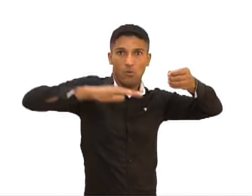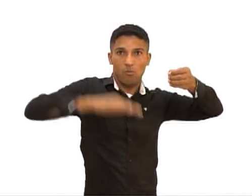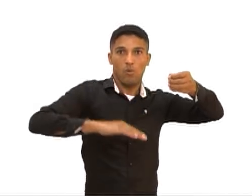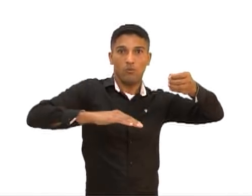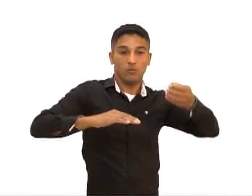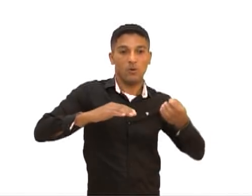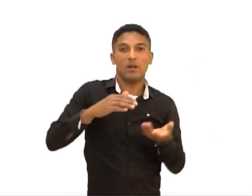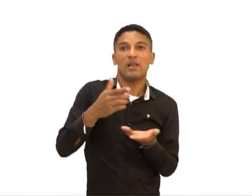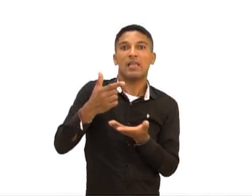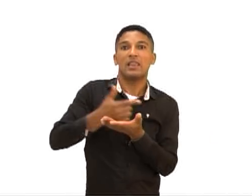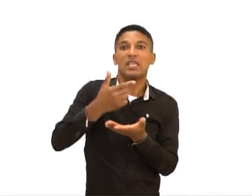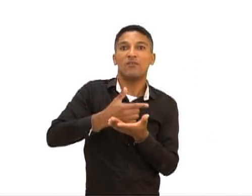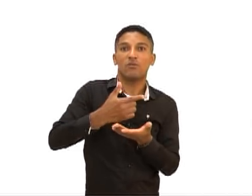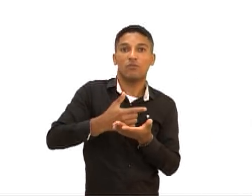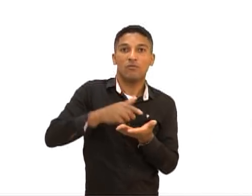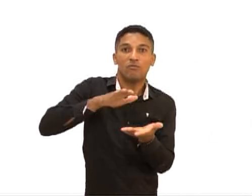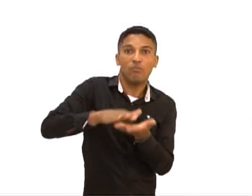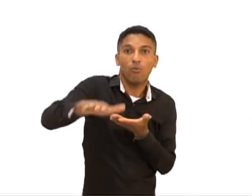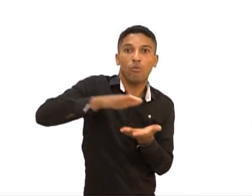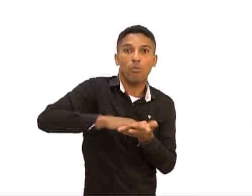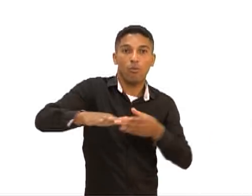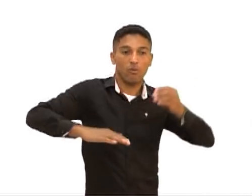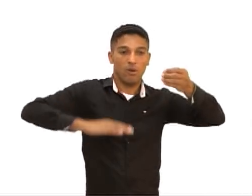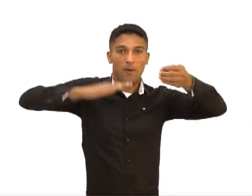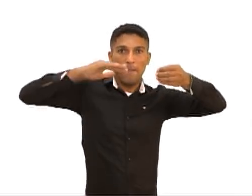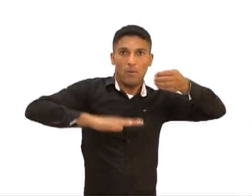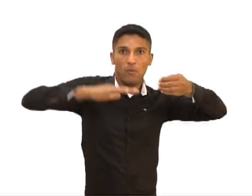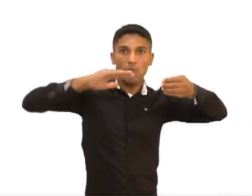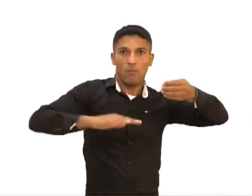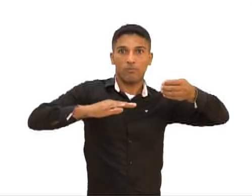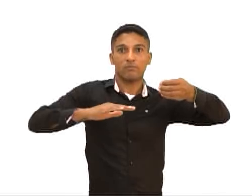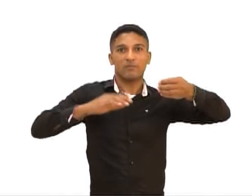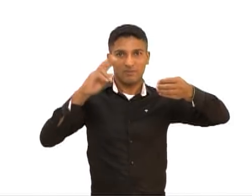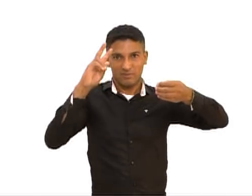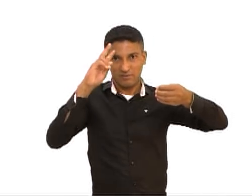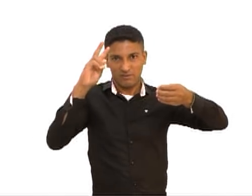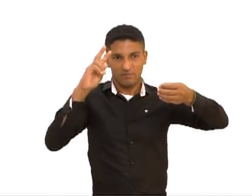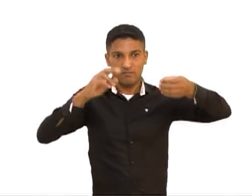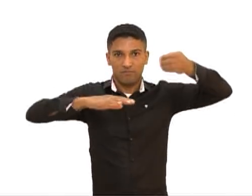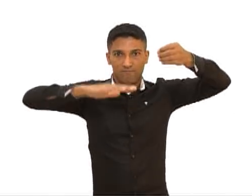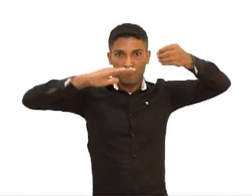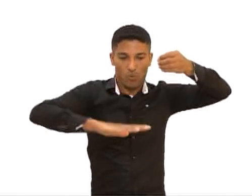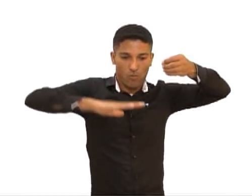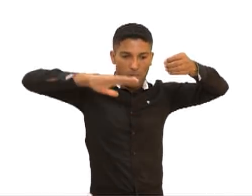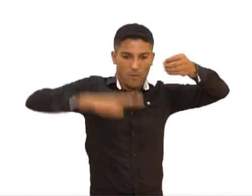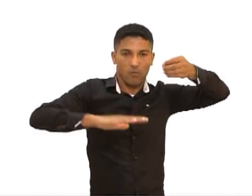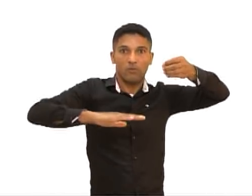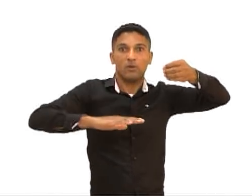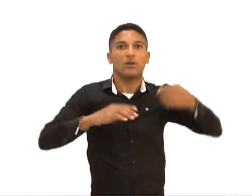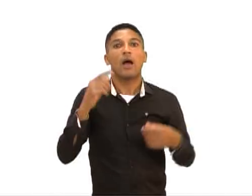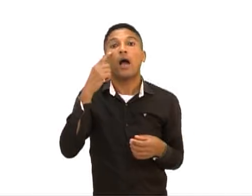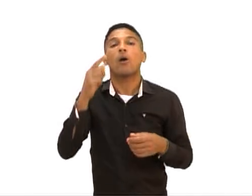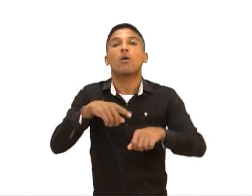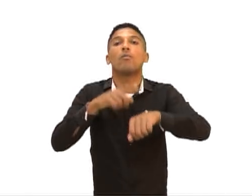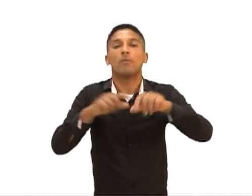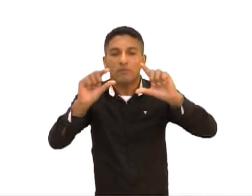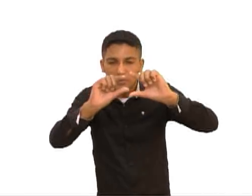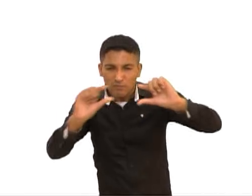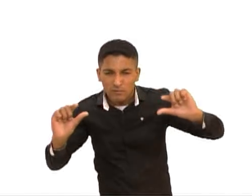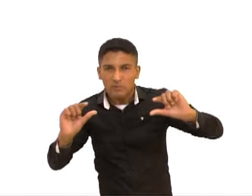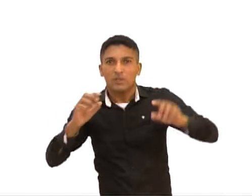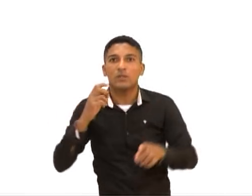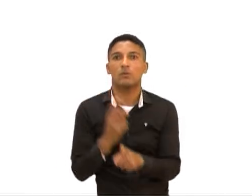E agora, em que momento que a gente tem um fragmento pequeno do texto que demonstra a opinião do autor? Um tempo para mais